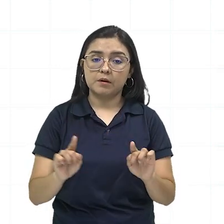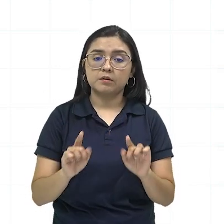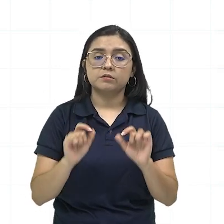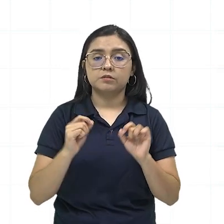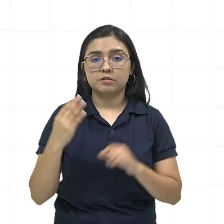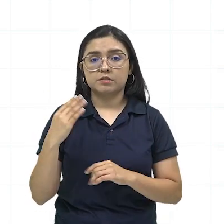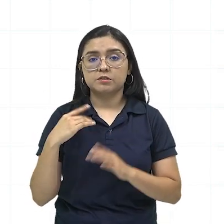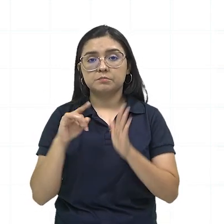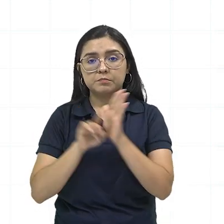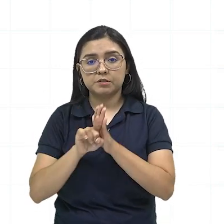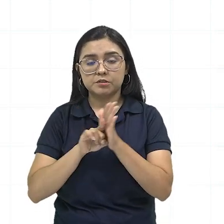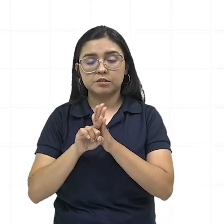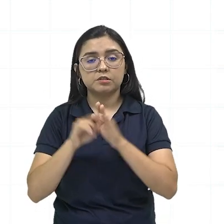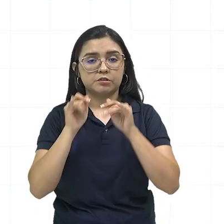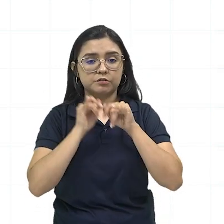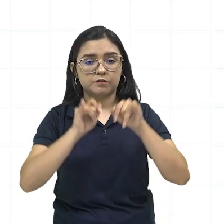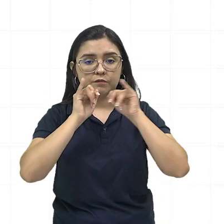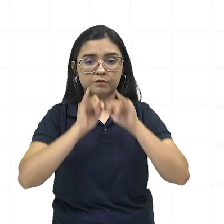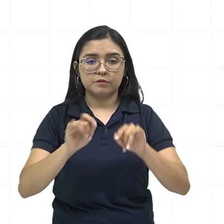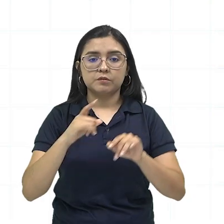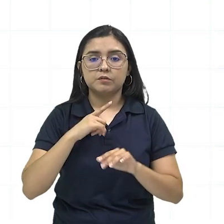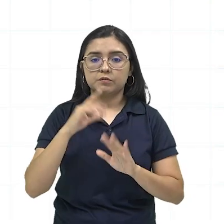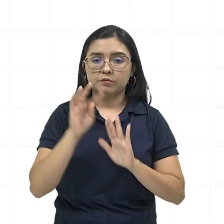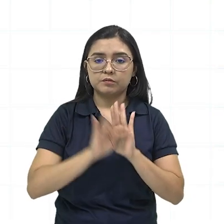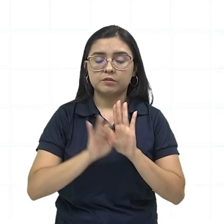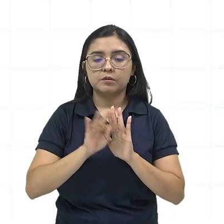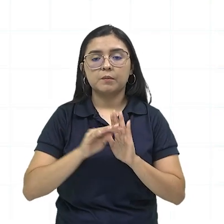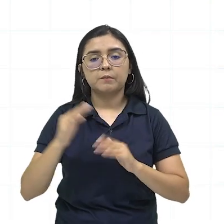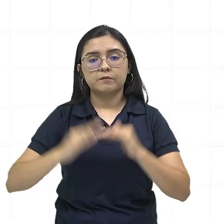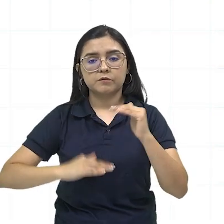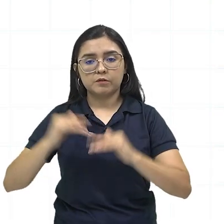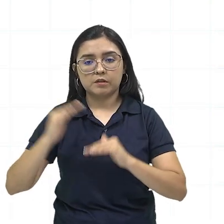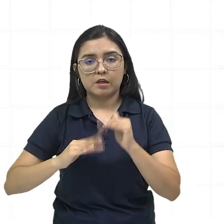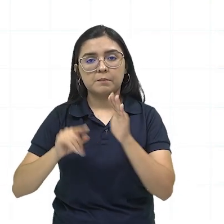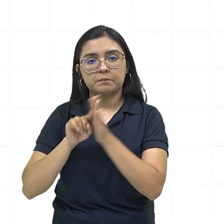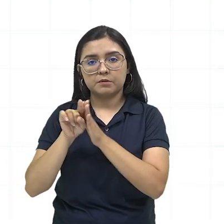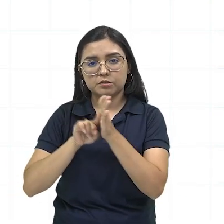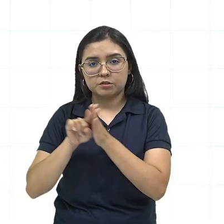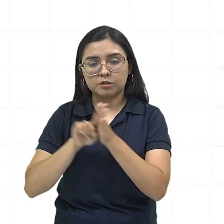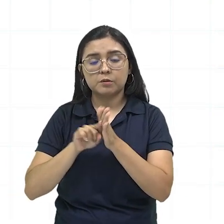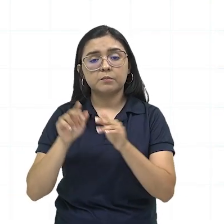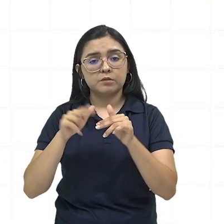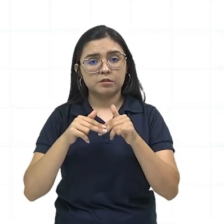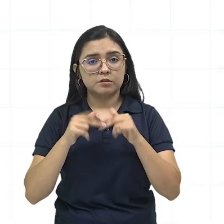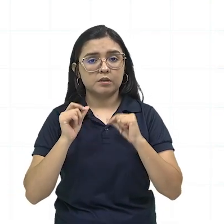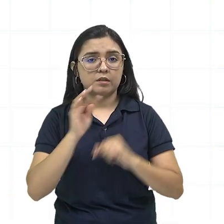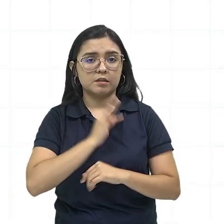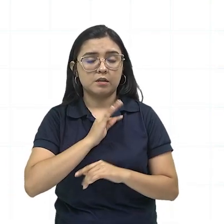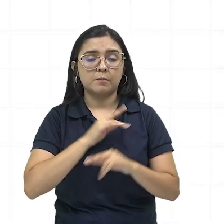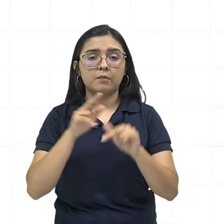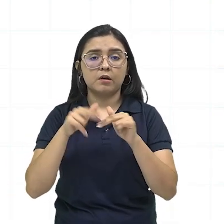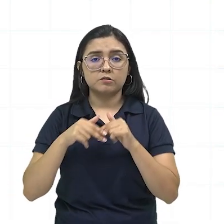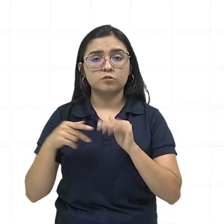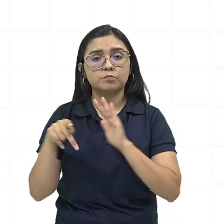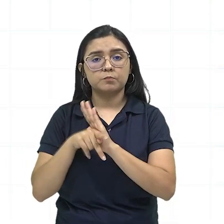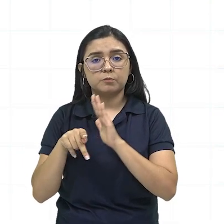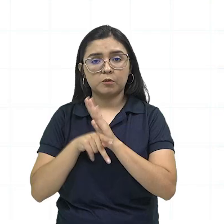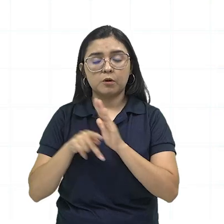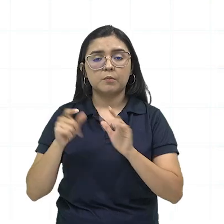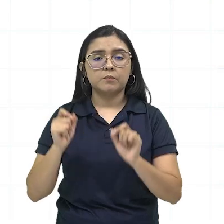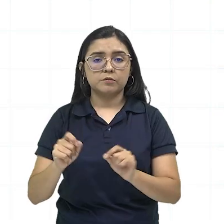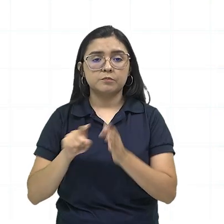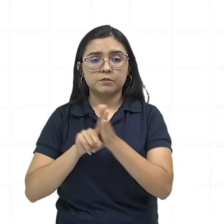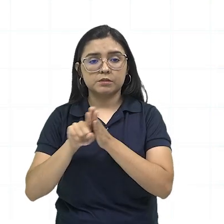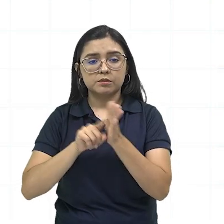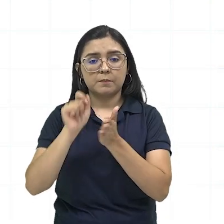essas pesquisas, né? Então são textos escritos por pesquisadores, por isso eles são muito técnicos, porque os próprios pesquisadores escrevem, trazendo os